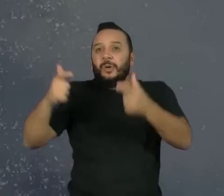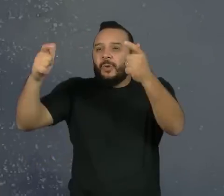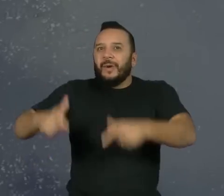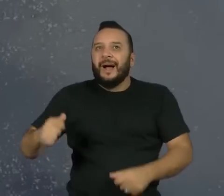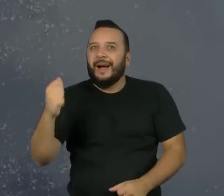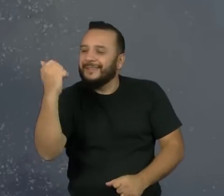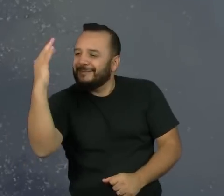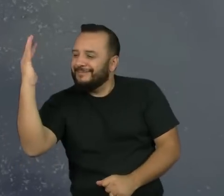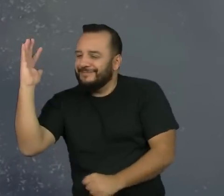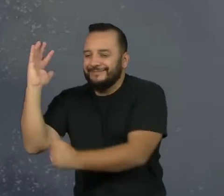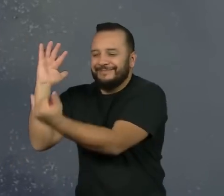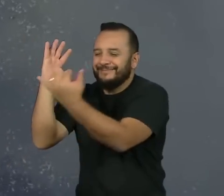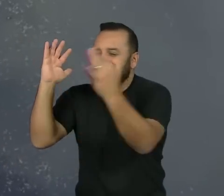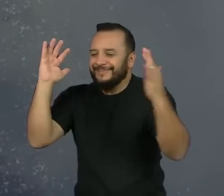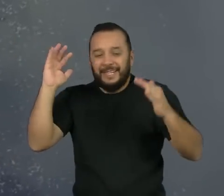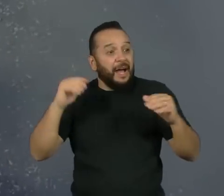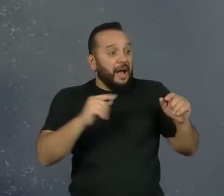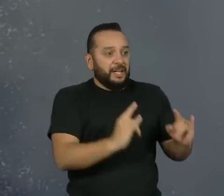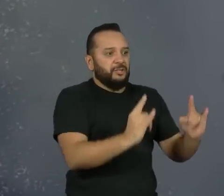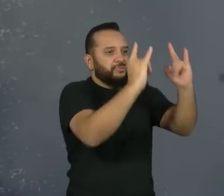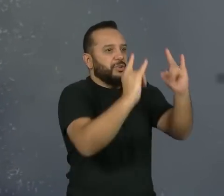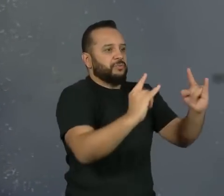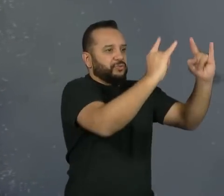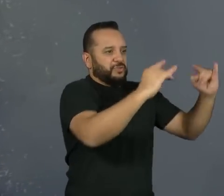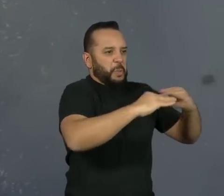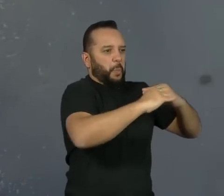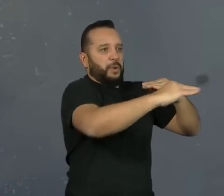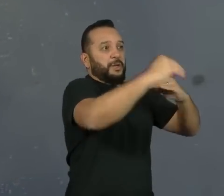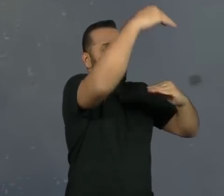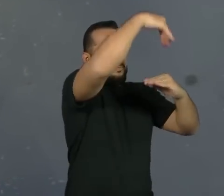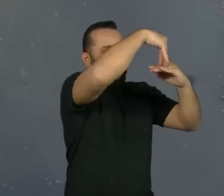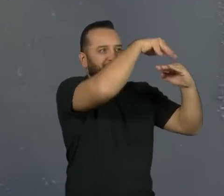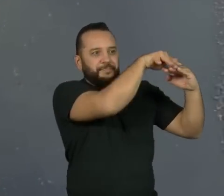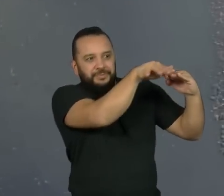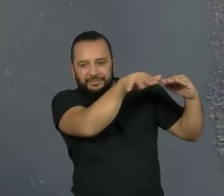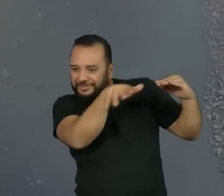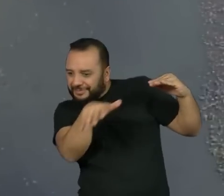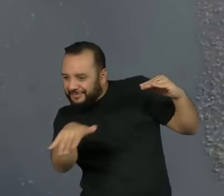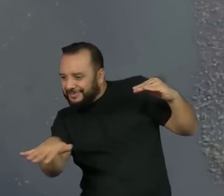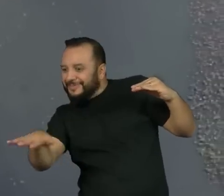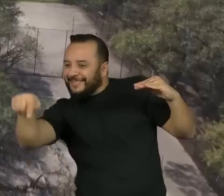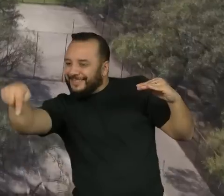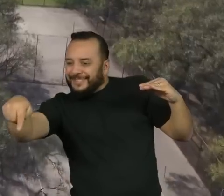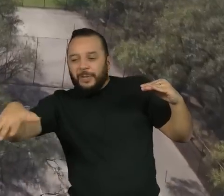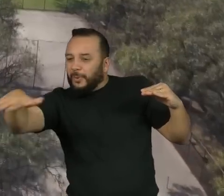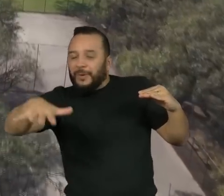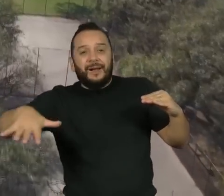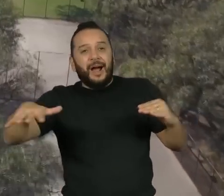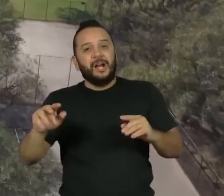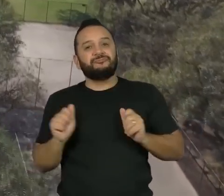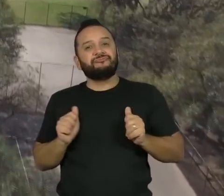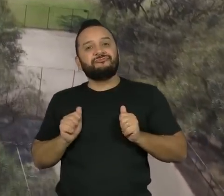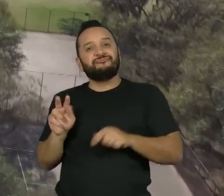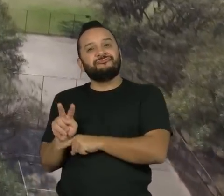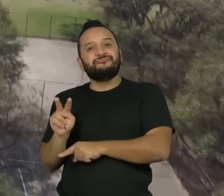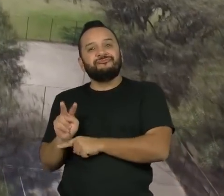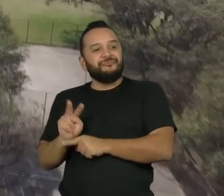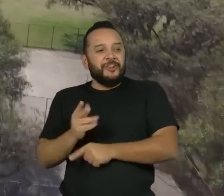mas também estacionar, fazendo com que não se avolume lá num local mais baixo. Em Porto Alegre, por